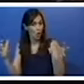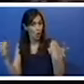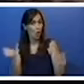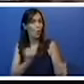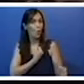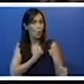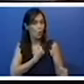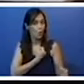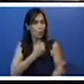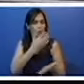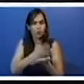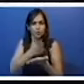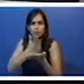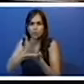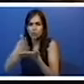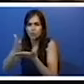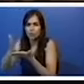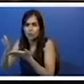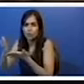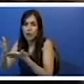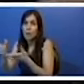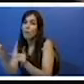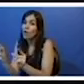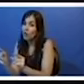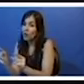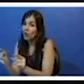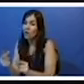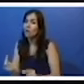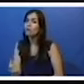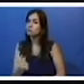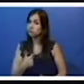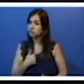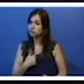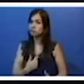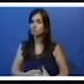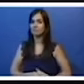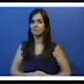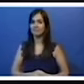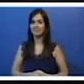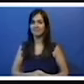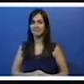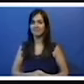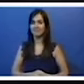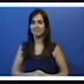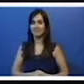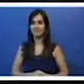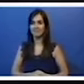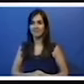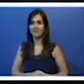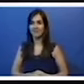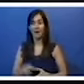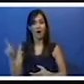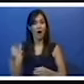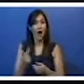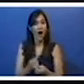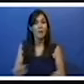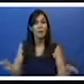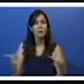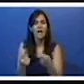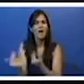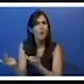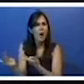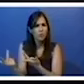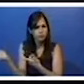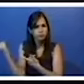for o número de partes que o todo é dividido menor será o tamanho Olha esse exemplo é a mesma pizza